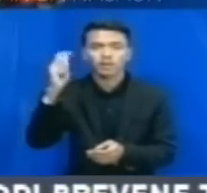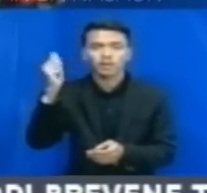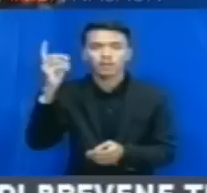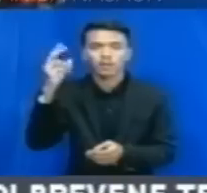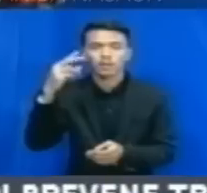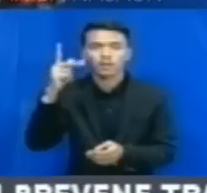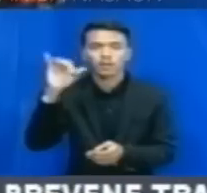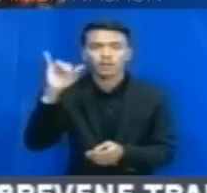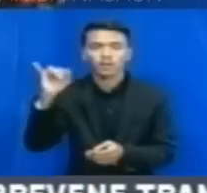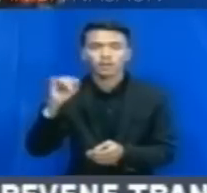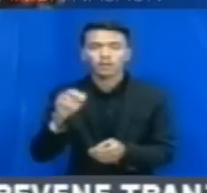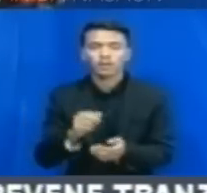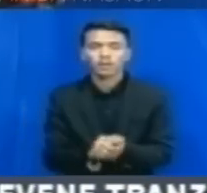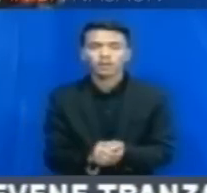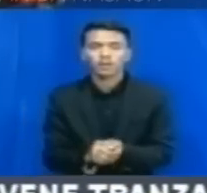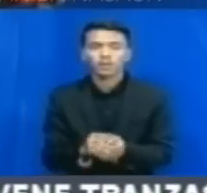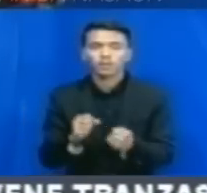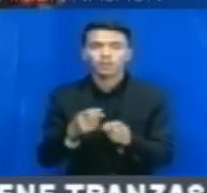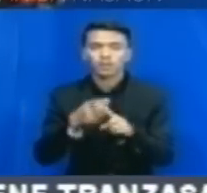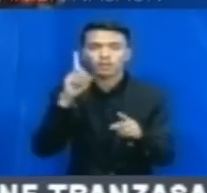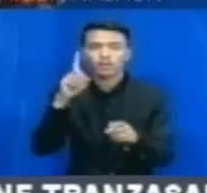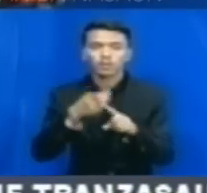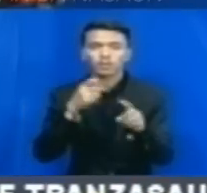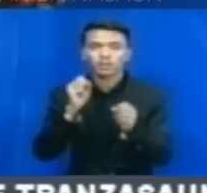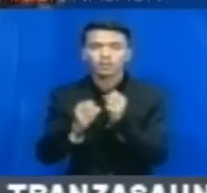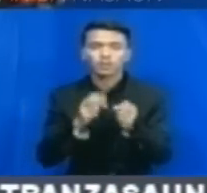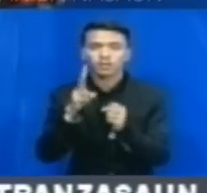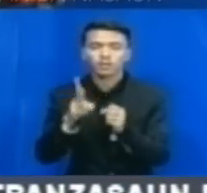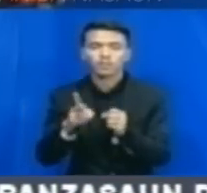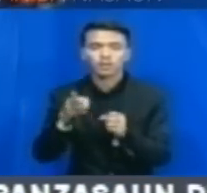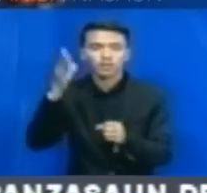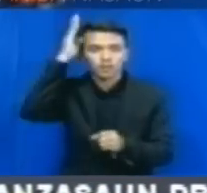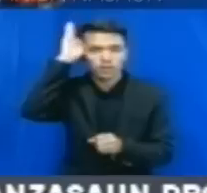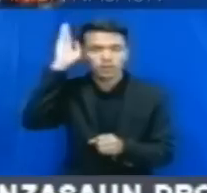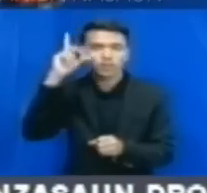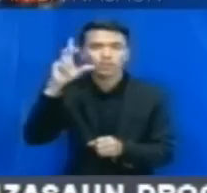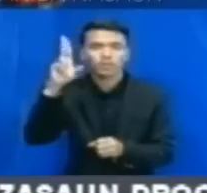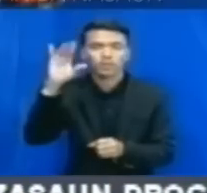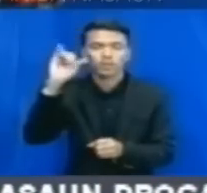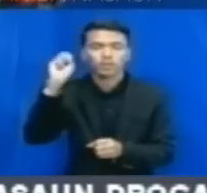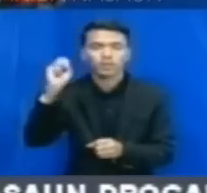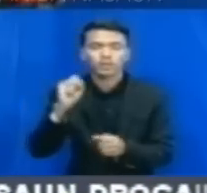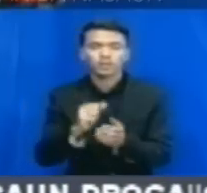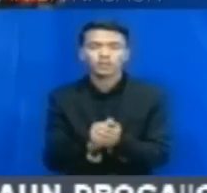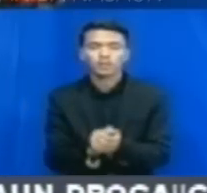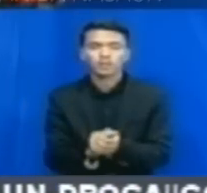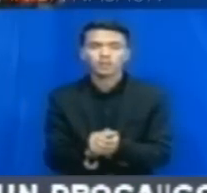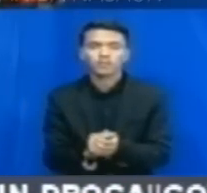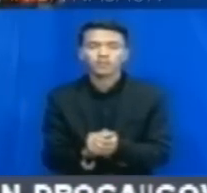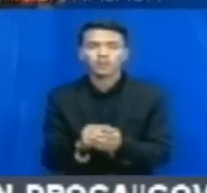RTTL mos bulu ona baina ka ida si parte sosial de civilnya e senhor doutor Zeluis Kalandiak. Kalandiak. E anemos